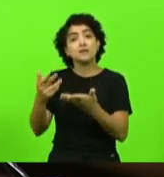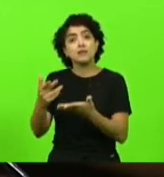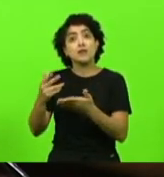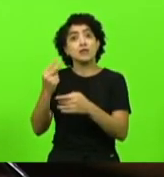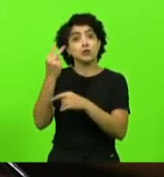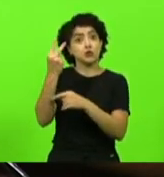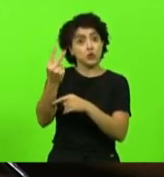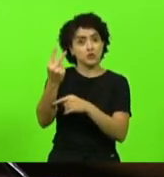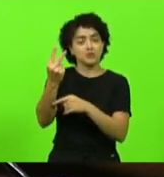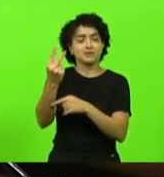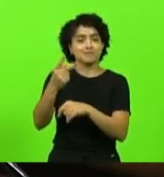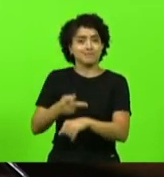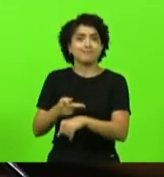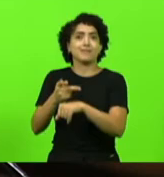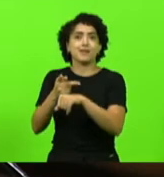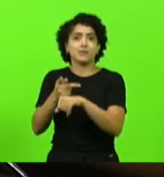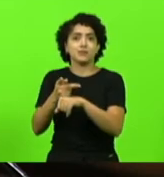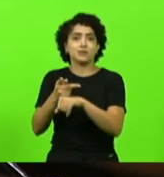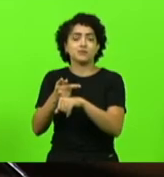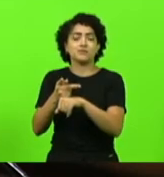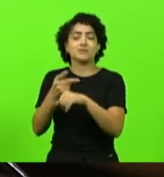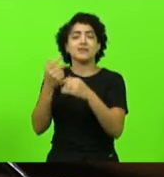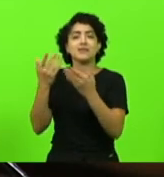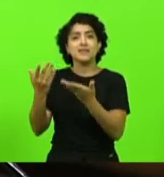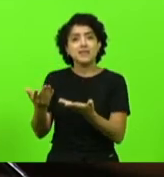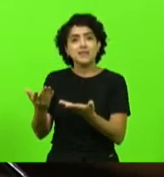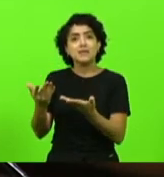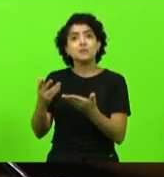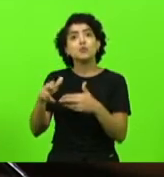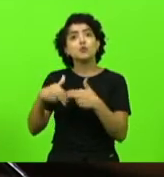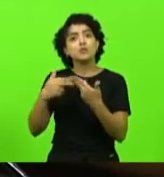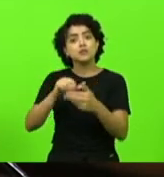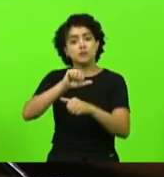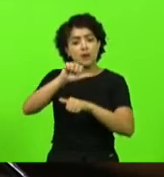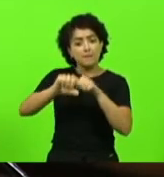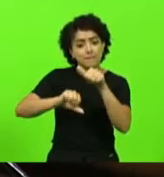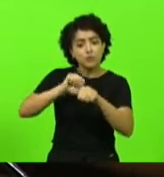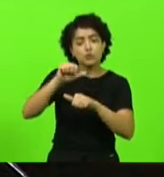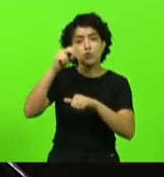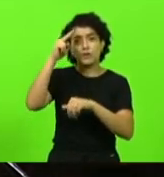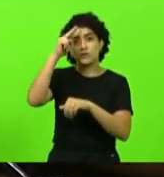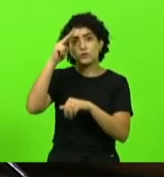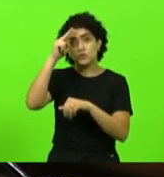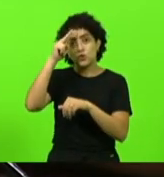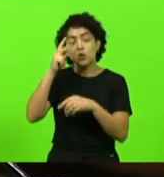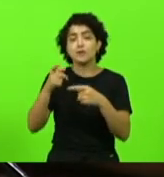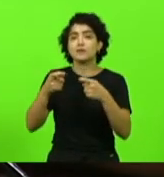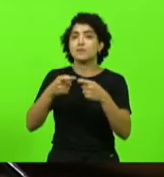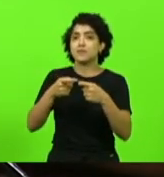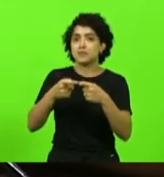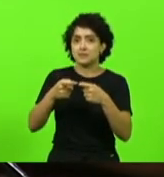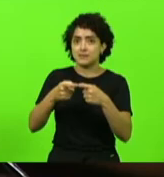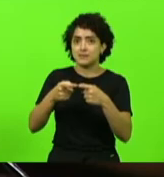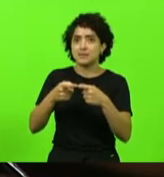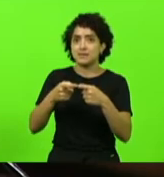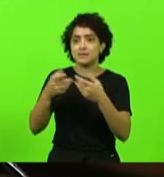dois Nobéis. E, sem dúvida, com isso, ela revolucionou a história da medicina através